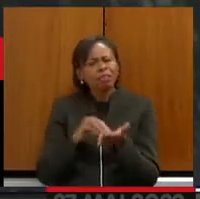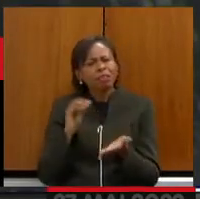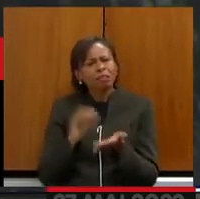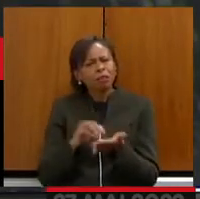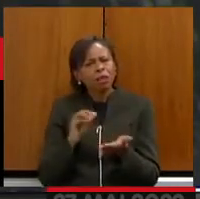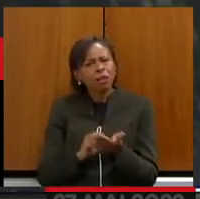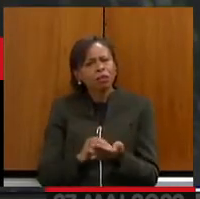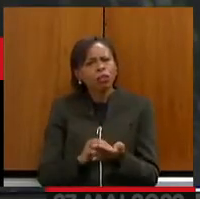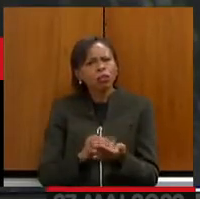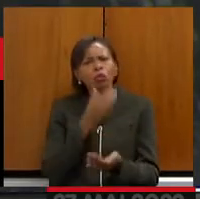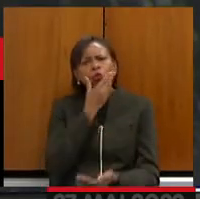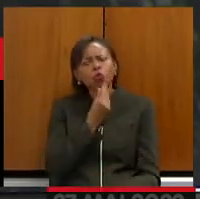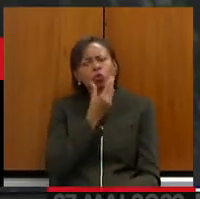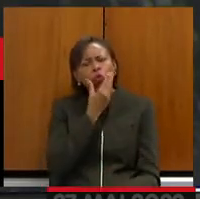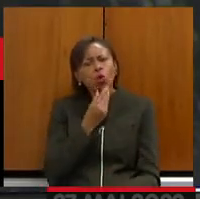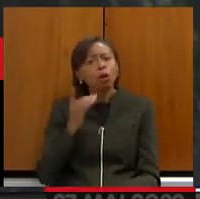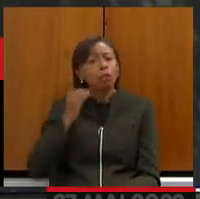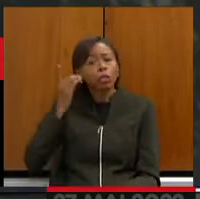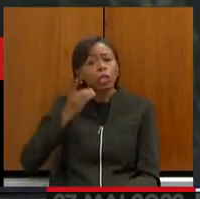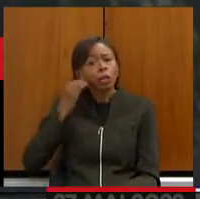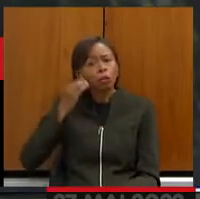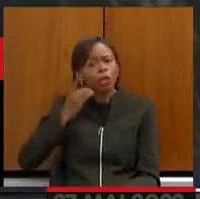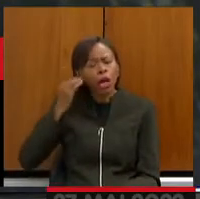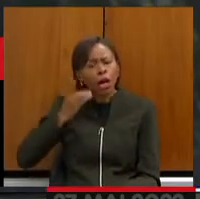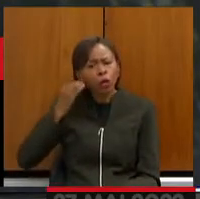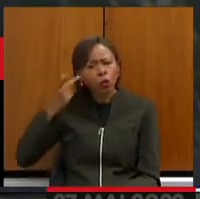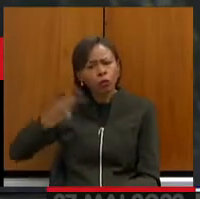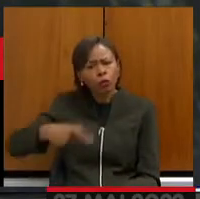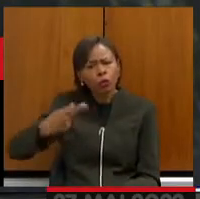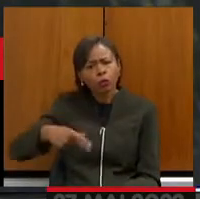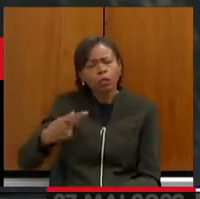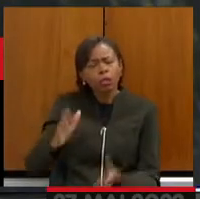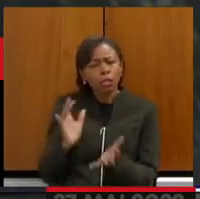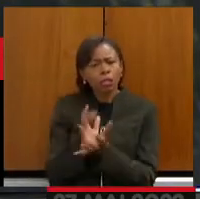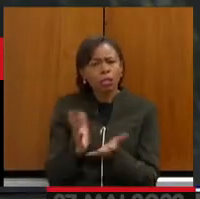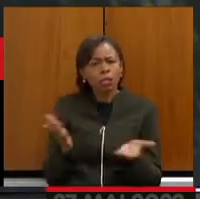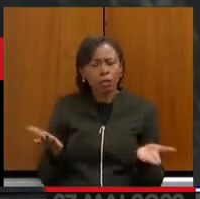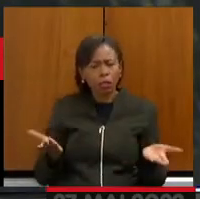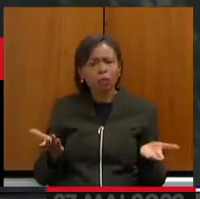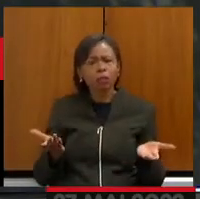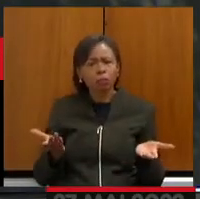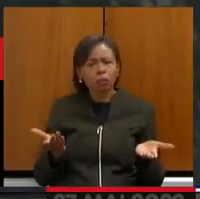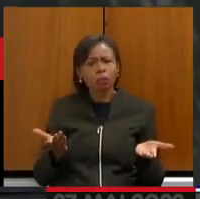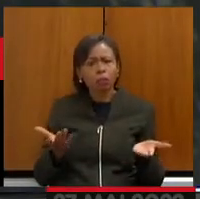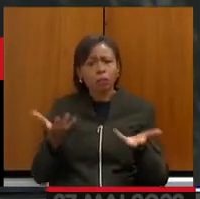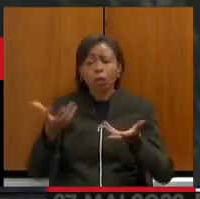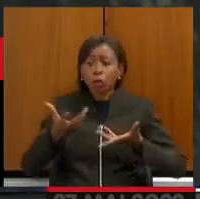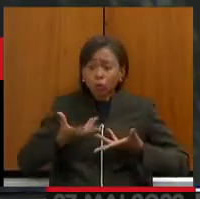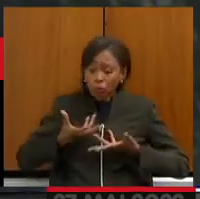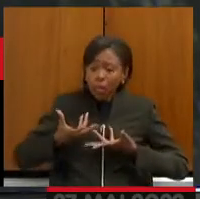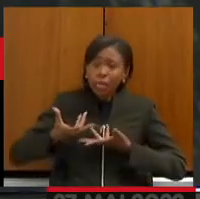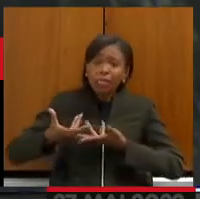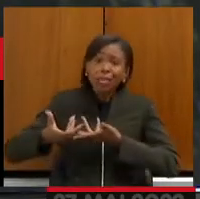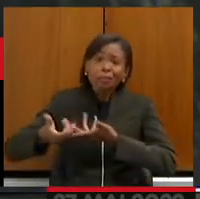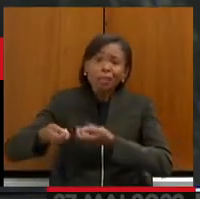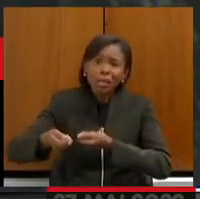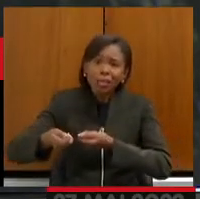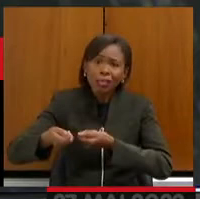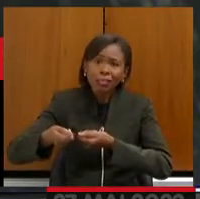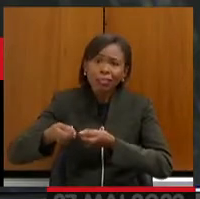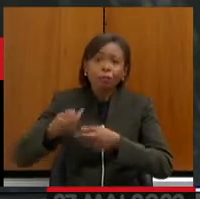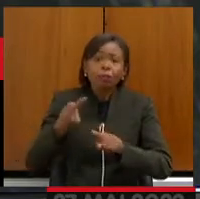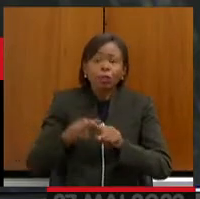grande dos Senhores deputados dessa casa para nos ver né só nos receberem porque